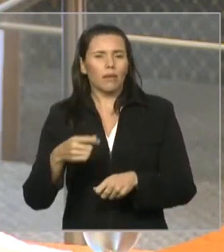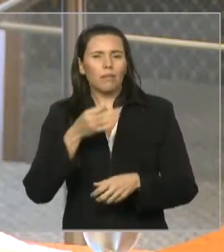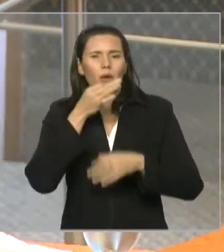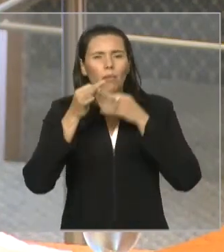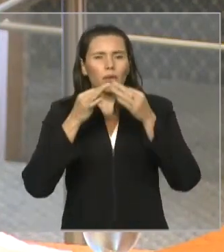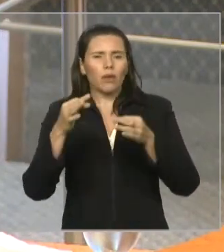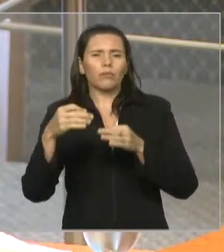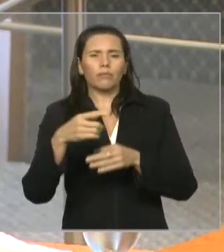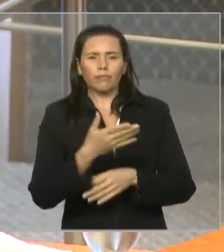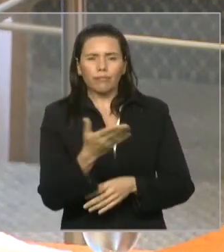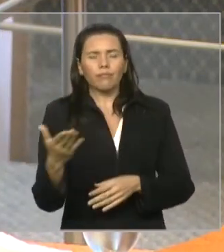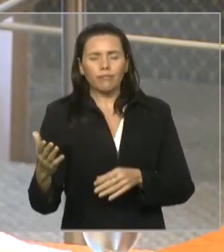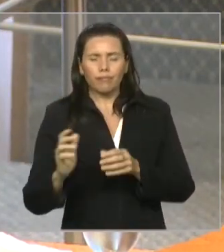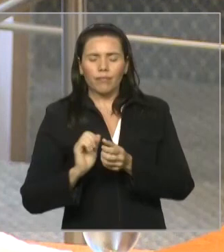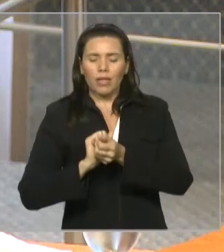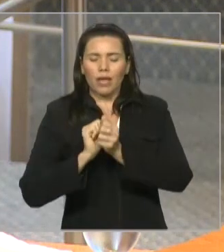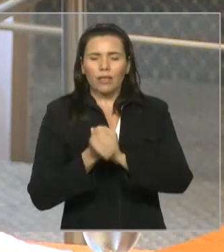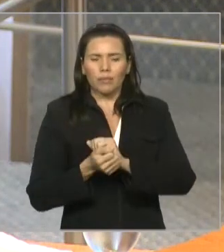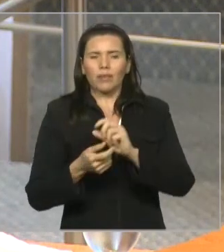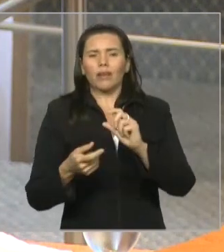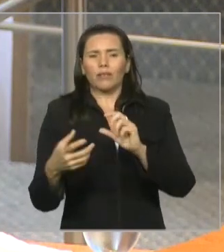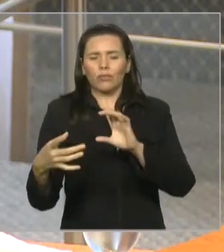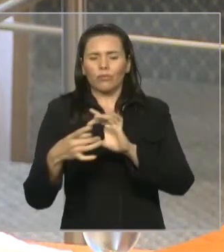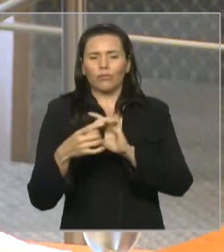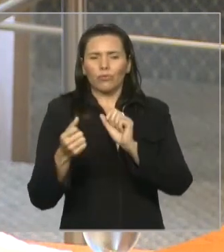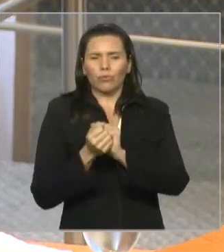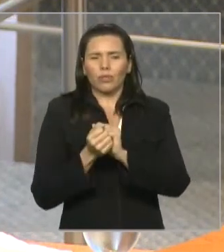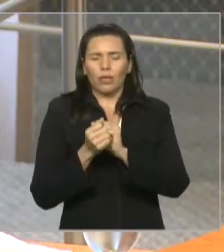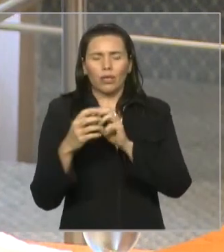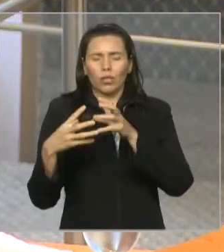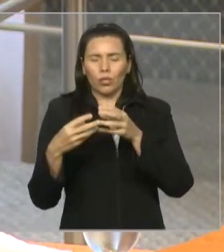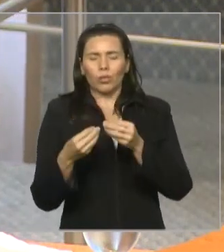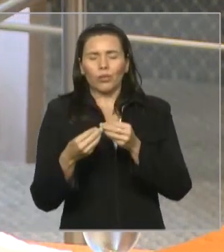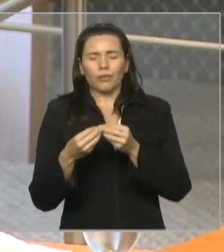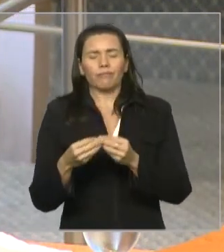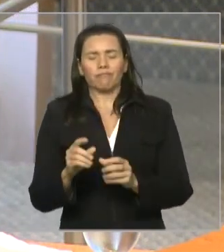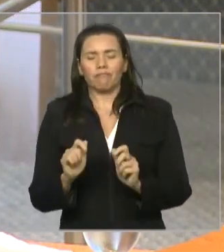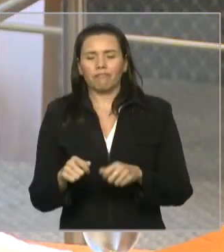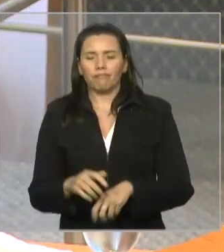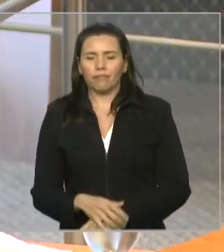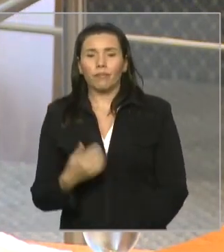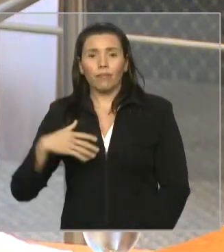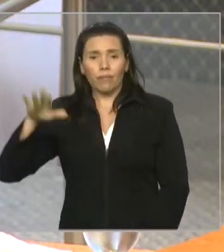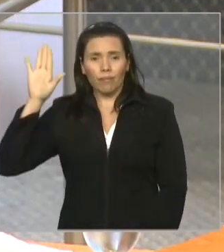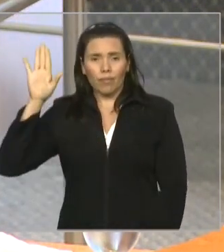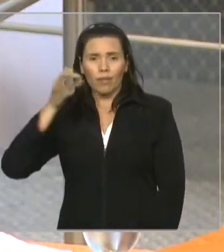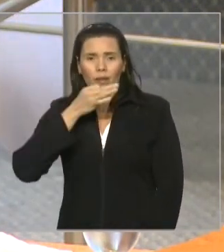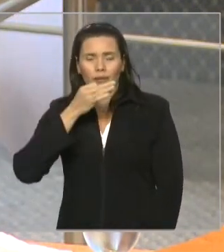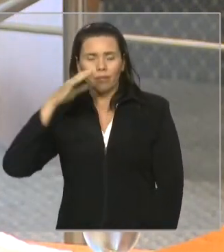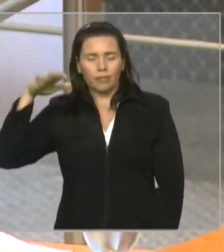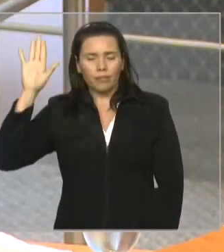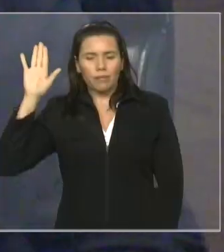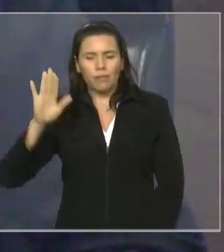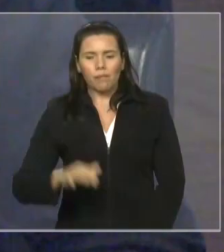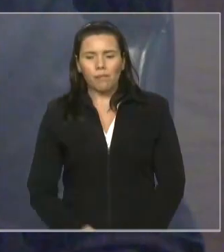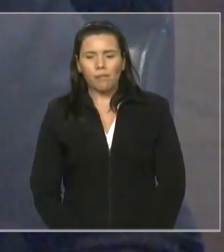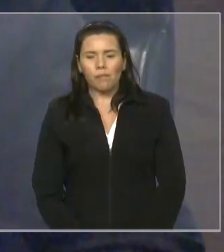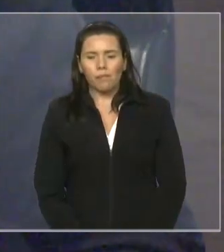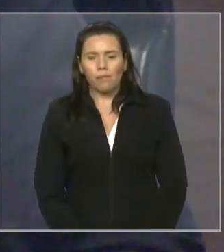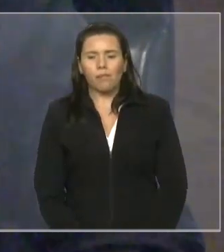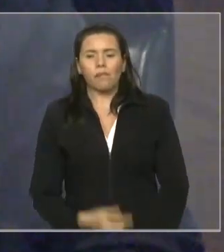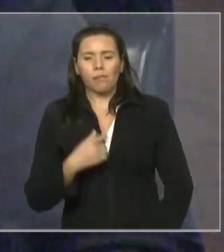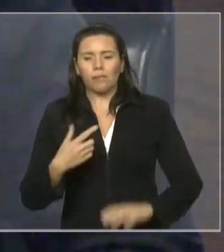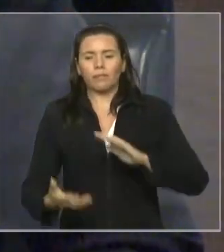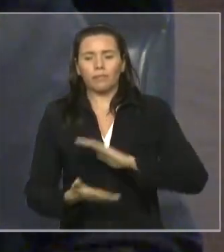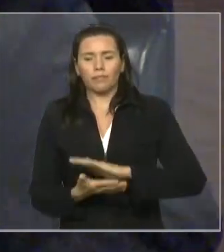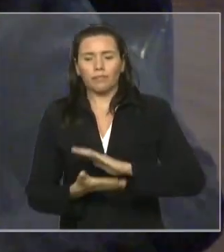Quem quer falar agora? Eu, Iglesias. Iglesias está lá. Aqui. Ah, tá. Aí, tá. Obrigado. Parabenizar